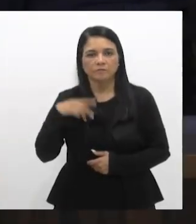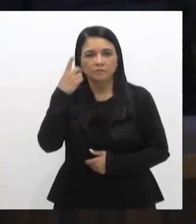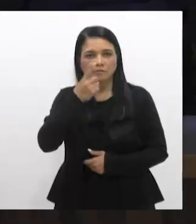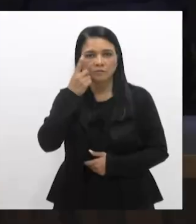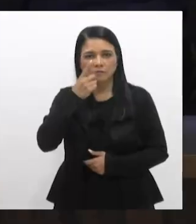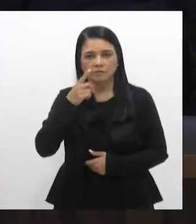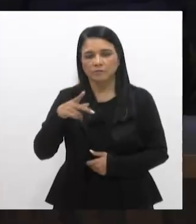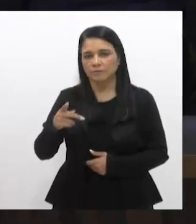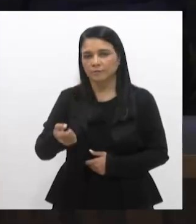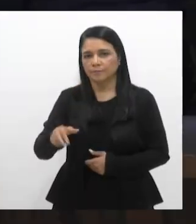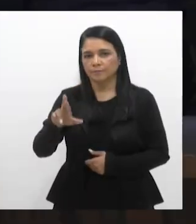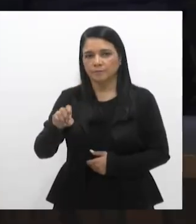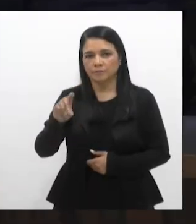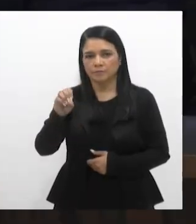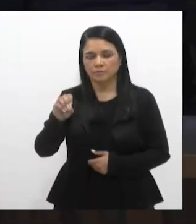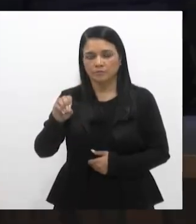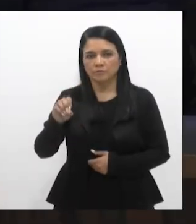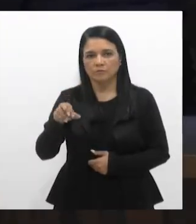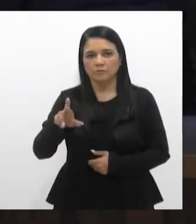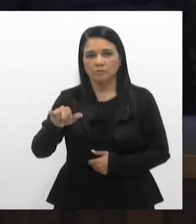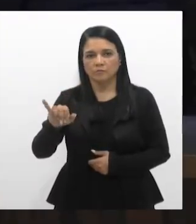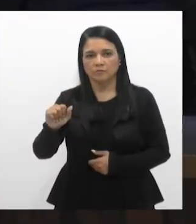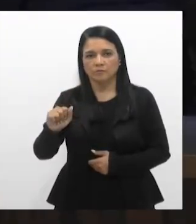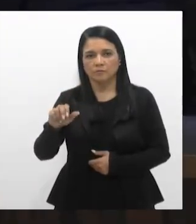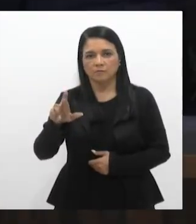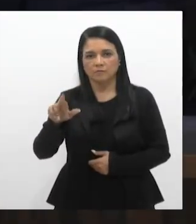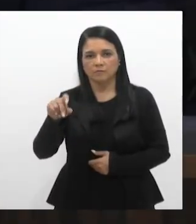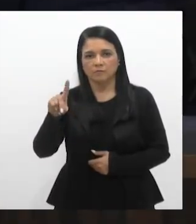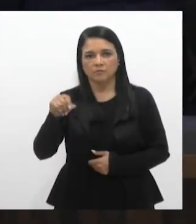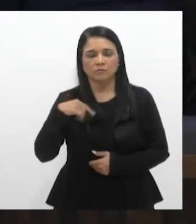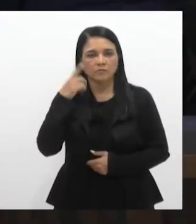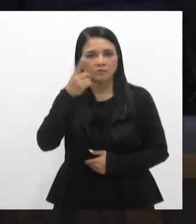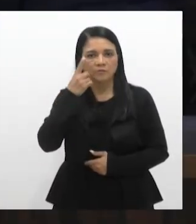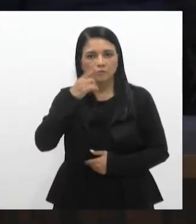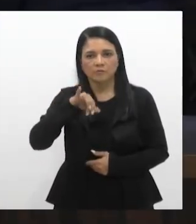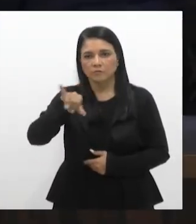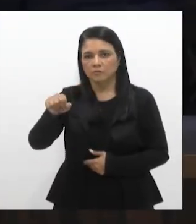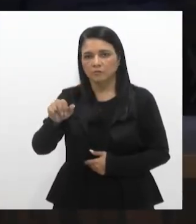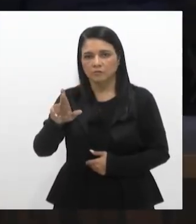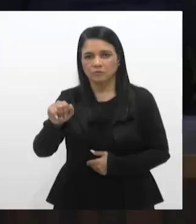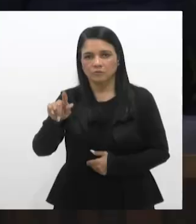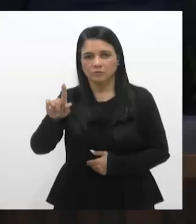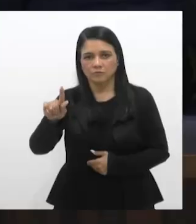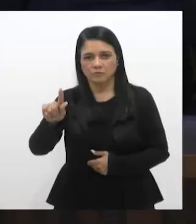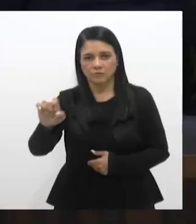Deputado doutor Pedro Ricardo. Deputado Jorge Felipe Neto.